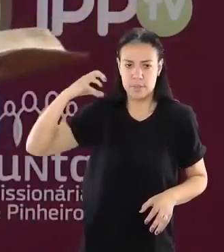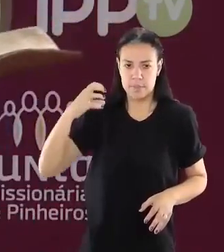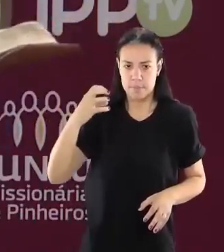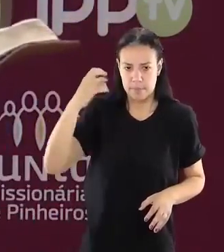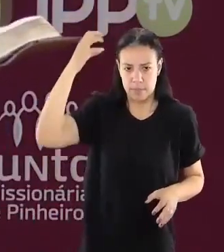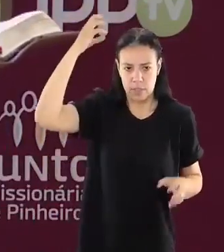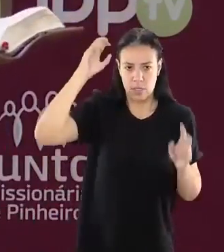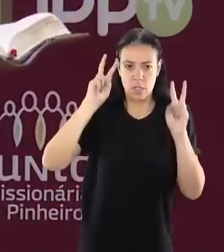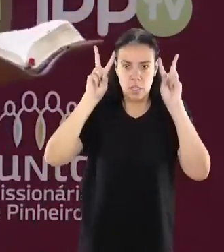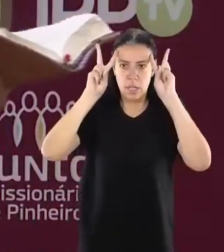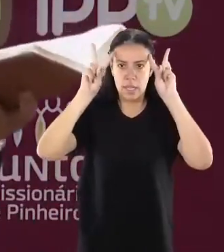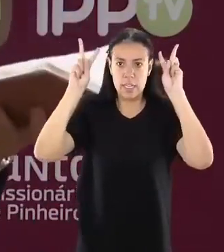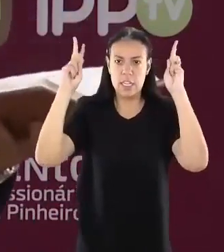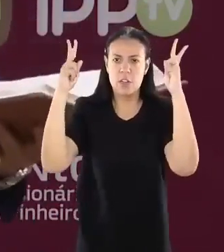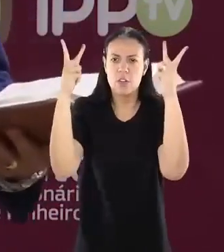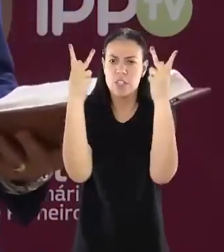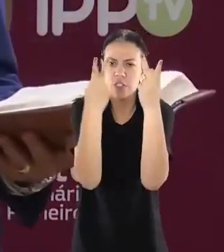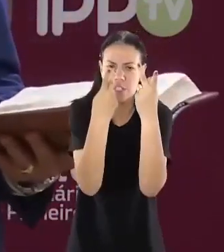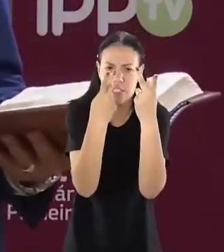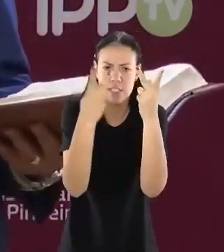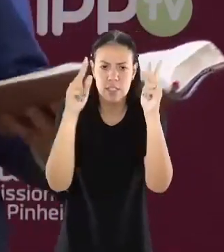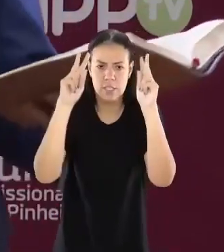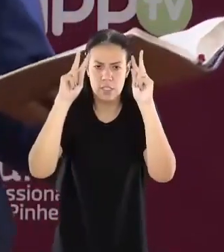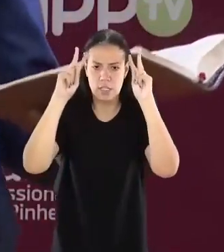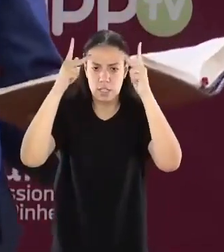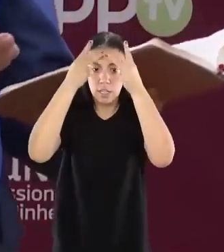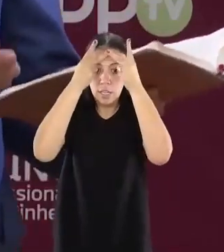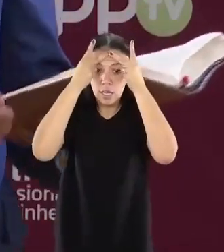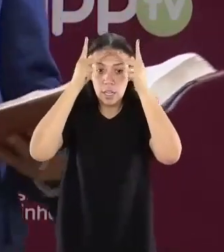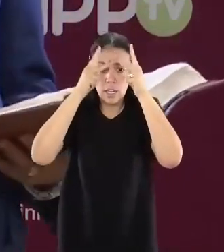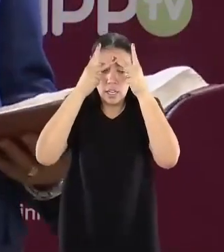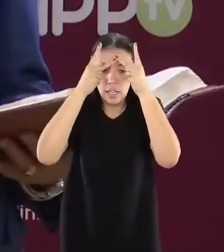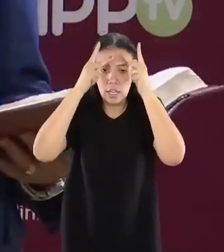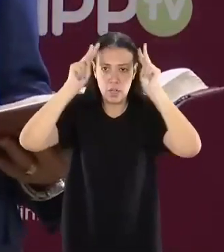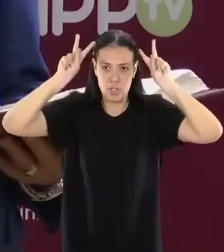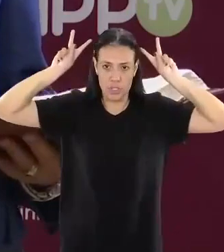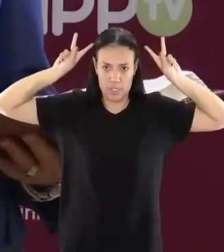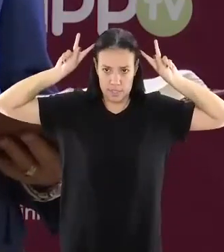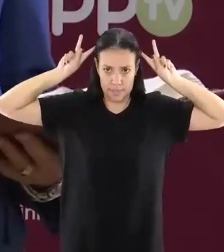que havia de nascer o rei dos judeus, ele entrou em pânico.